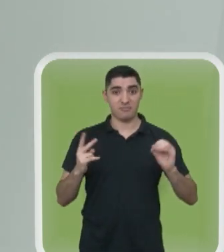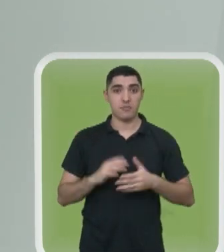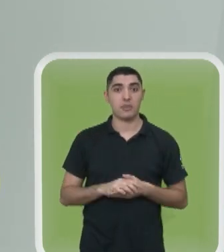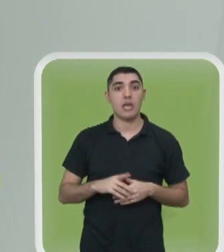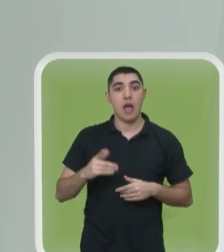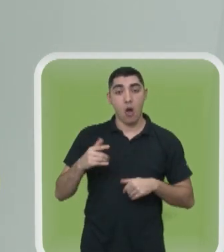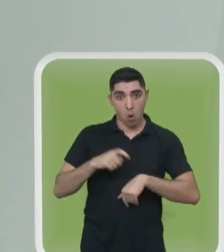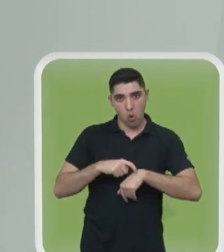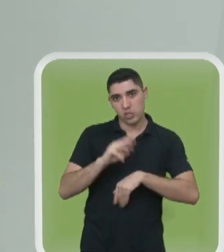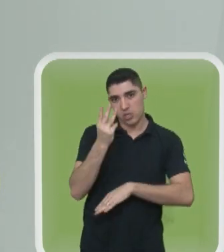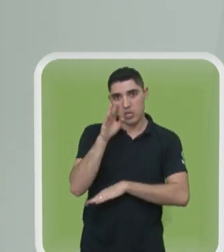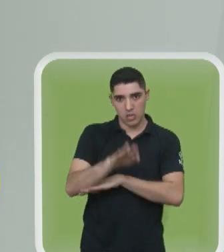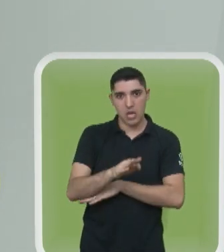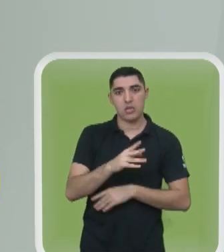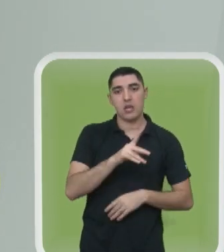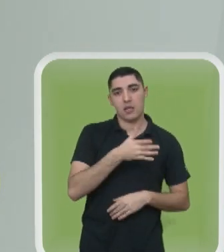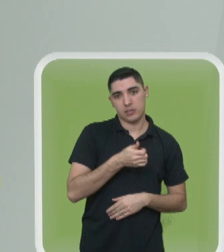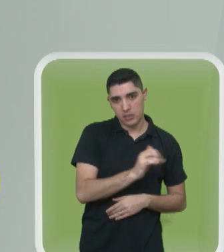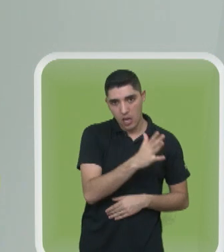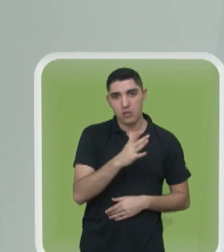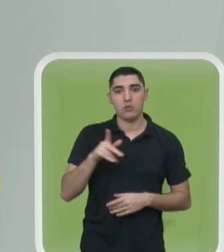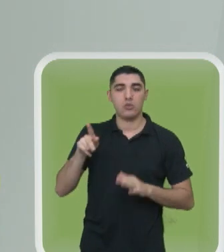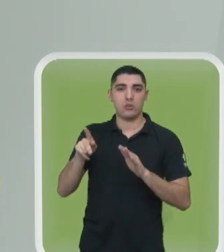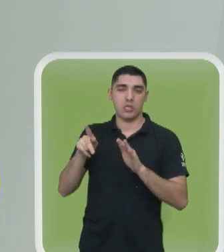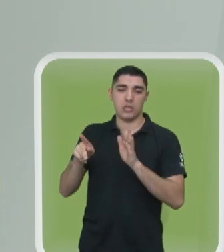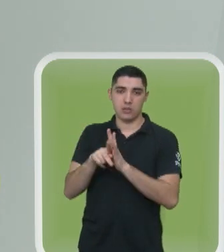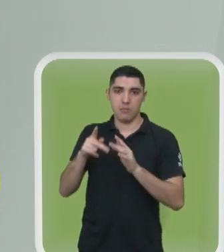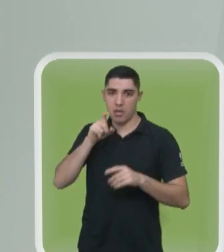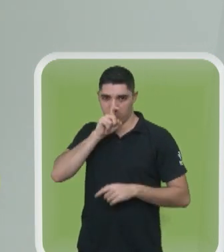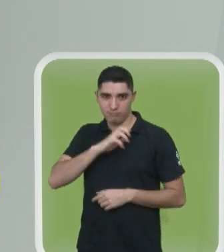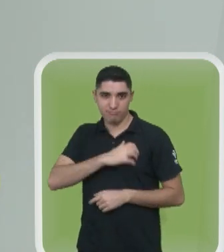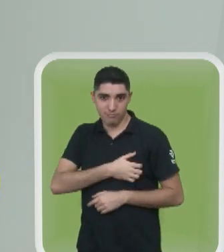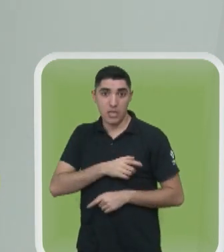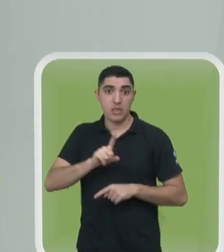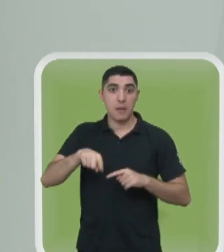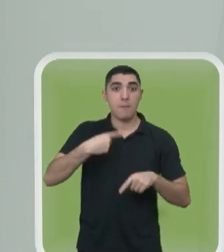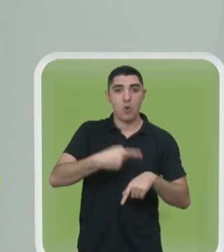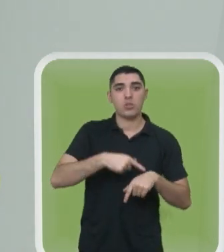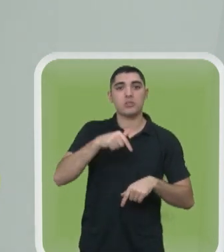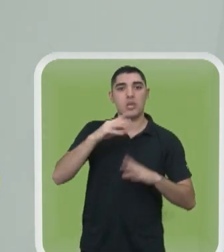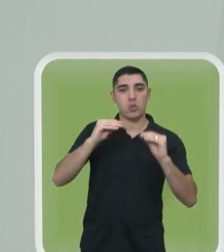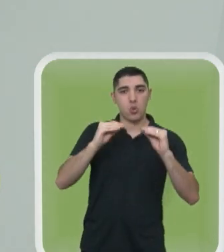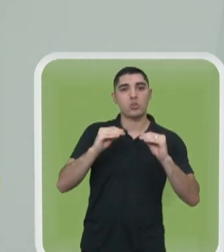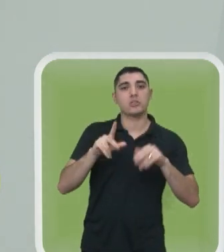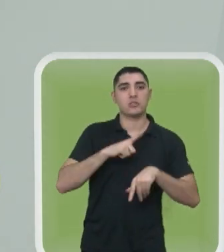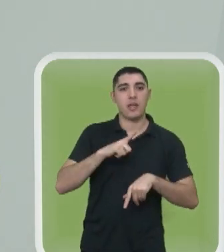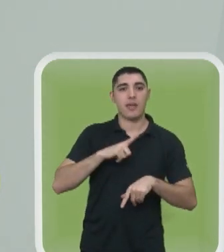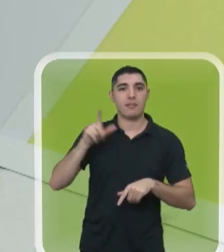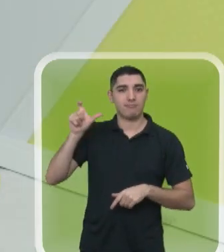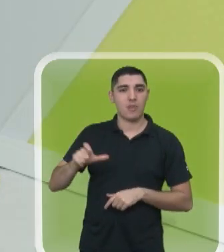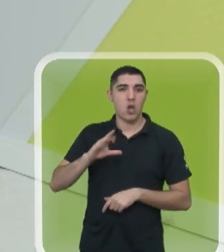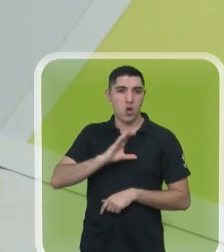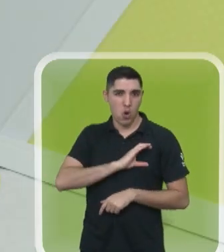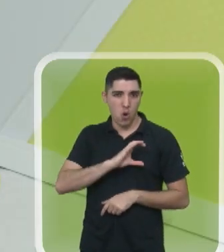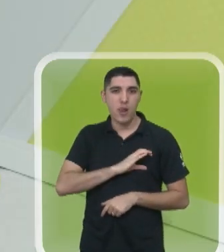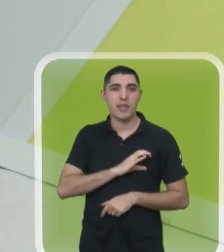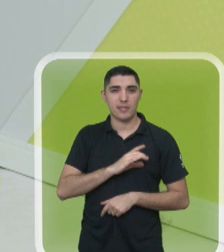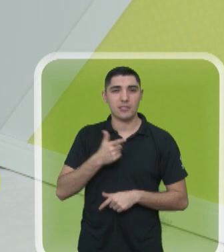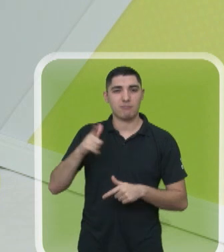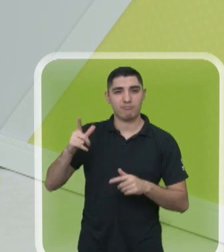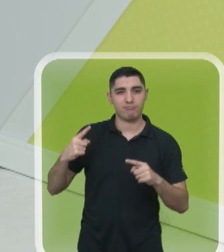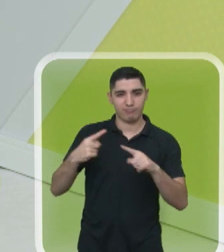tem Santos e São José, 5h, Corinthians e Portuguesa, 19h, Red Bull Bragantino e São Paulo. Esta é a 2ª rodada